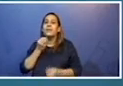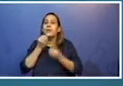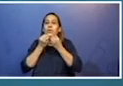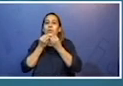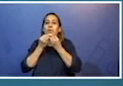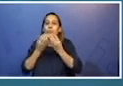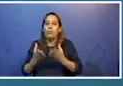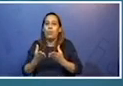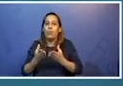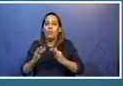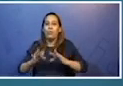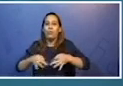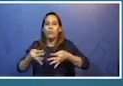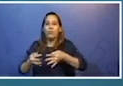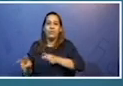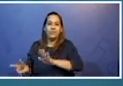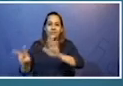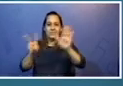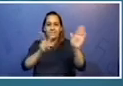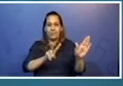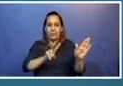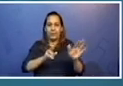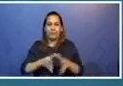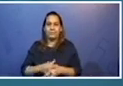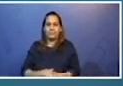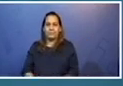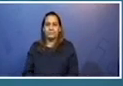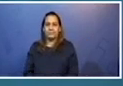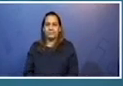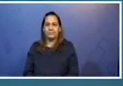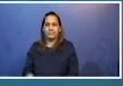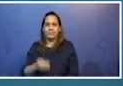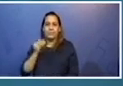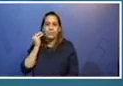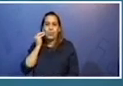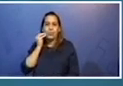final de semana, segundo ano, e até a próxima. Aquele beijo e tchau, tchau!